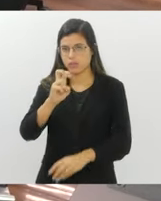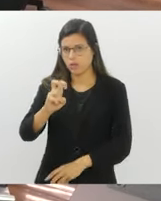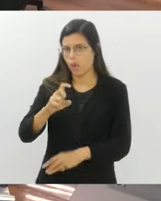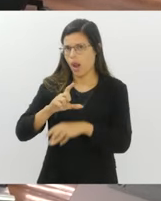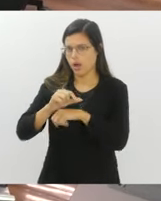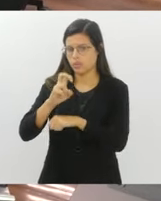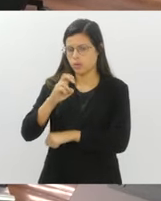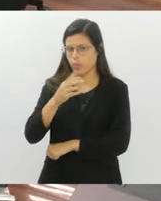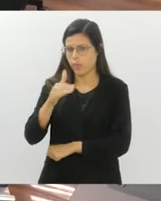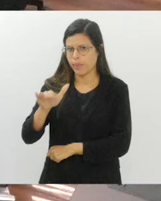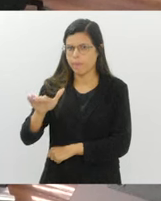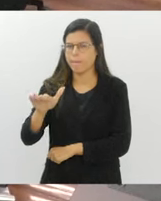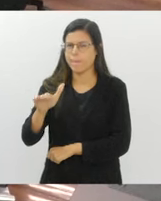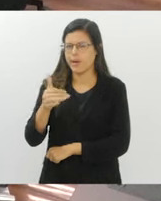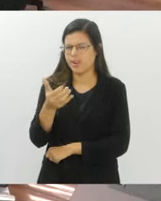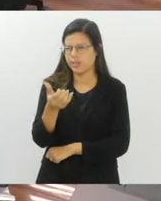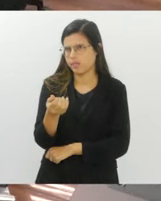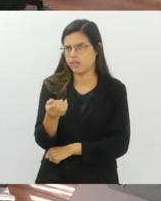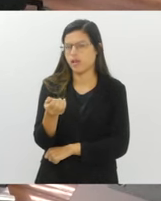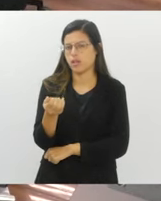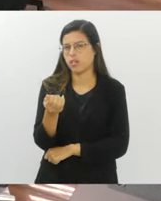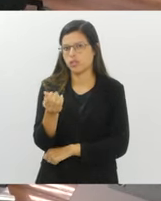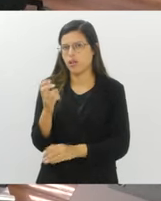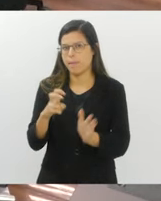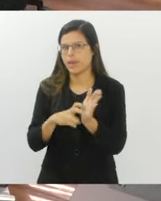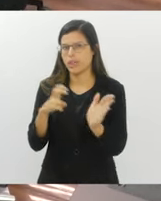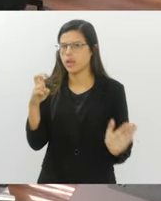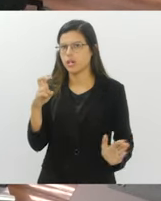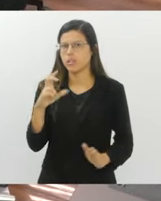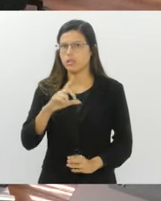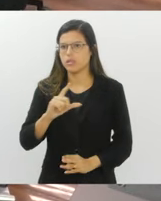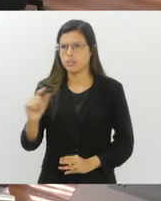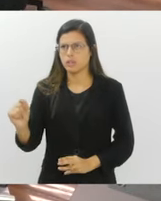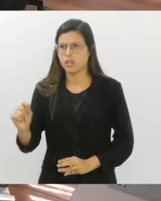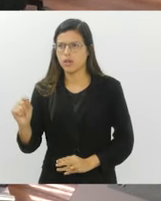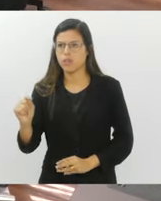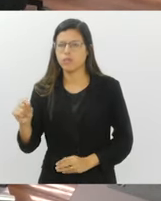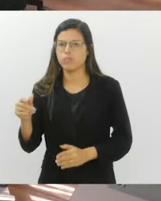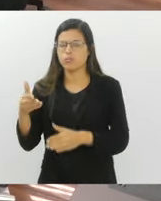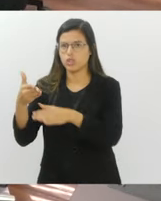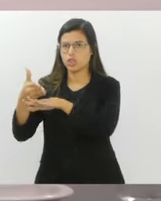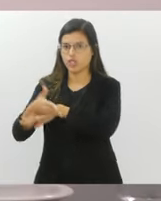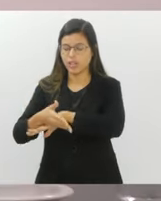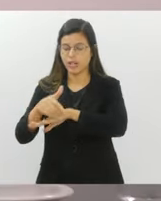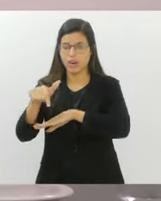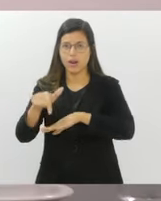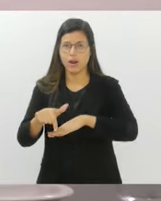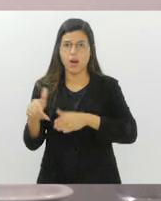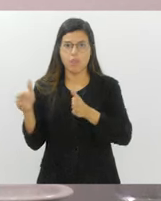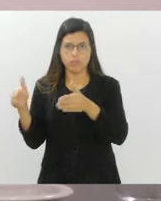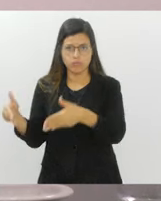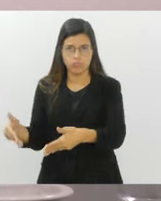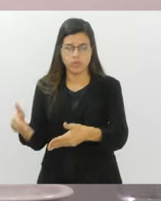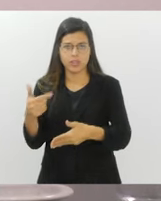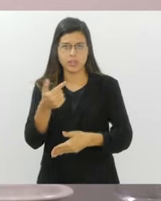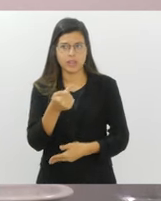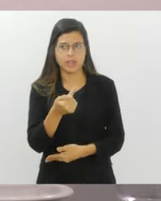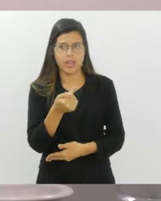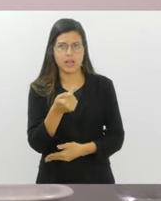Roxo, acho que saímos de lá 6 horas, e chegamos na estação central aproximadamente 7:20,